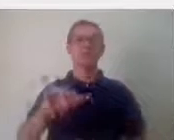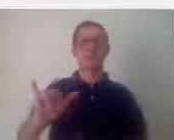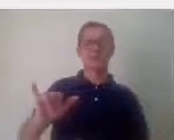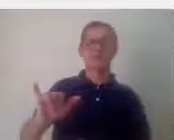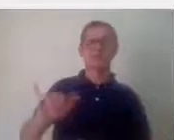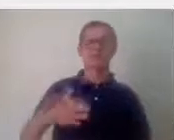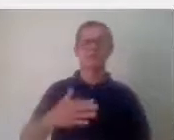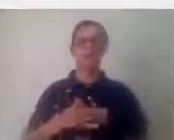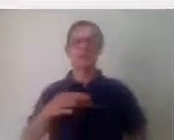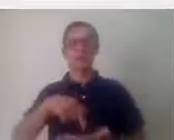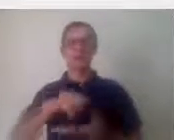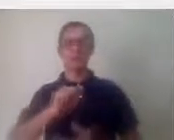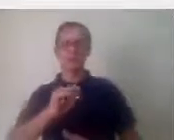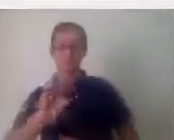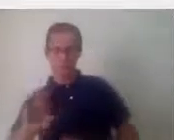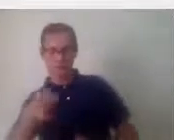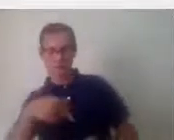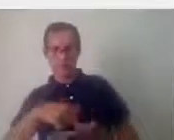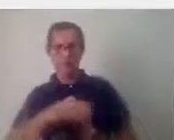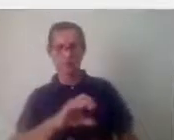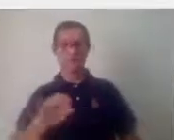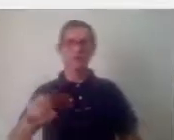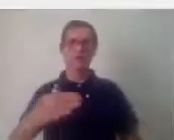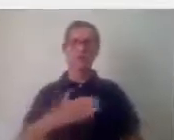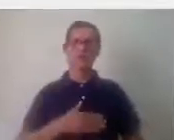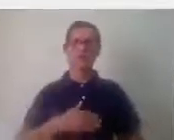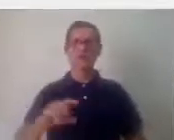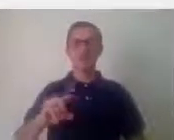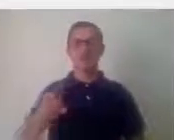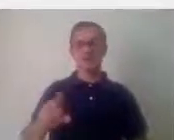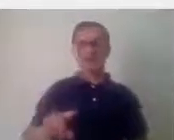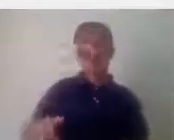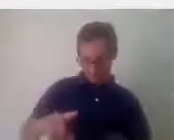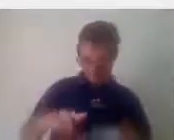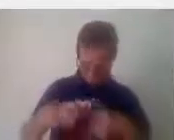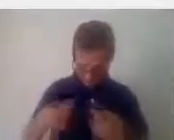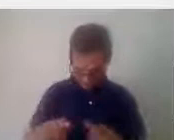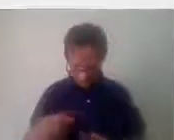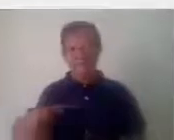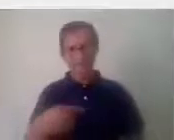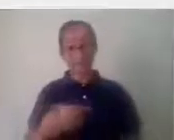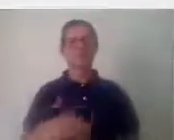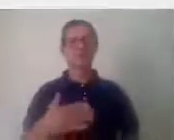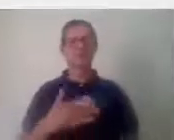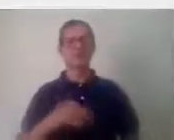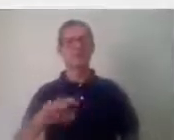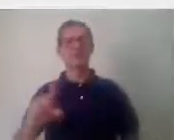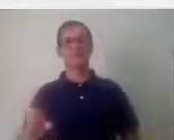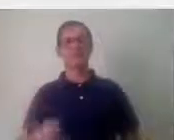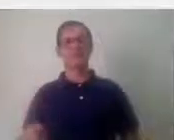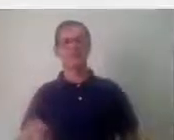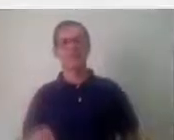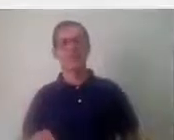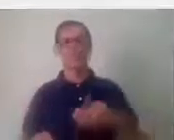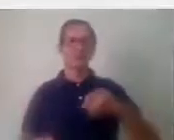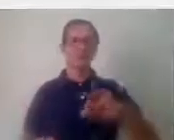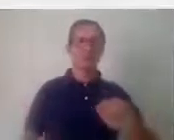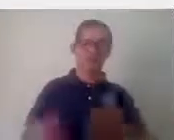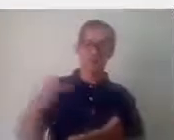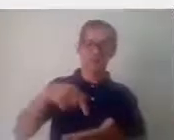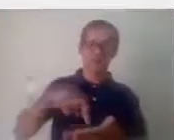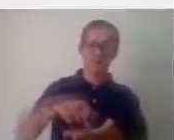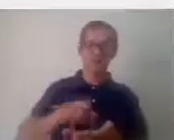no meu ponto AB, que é o ponto que zera a minha derivada, menos a minha derivada mista no